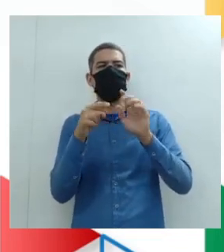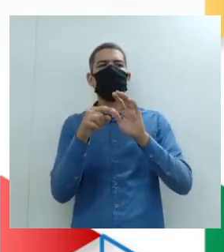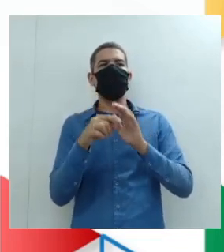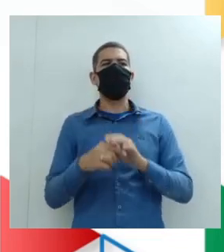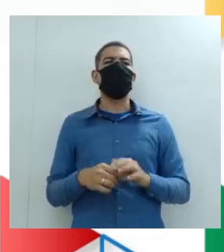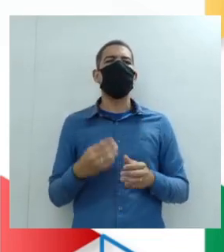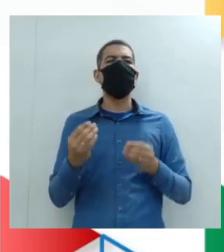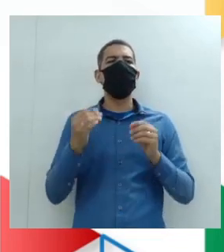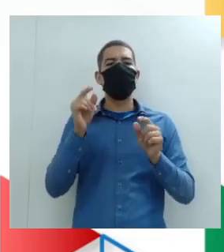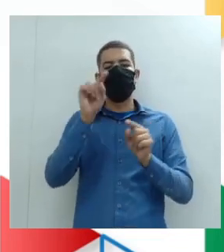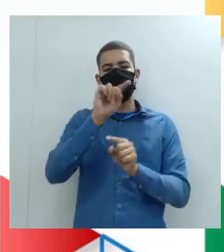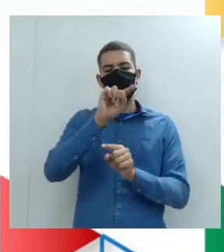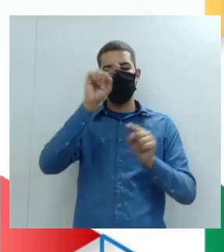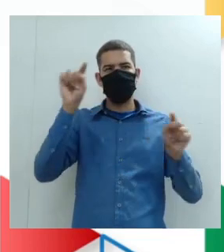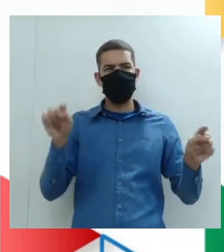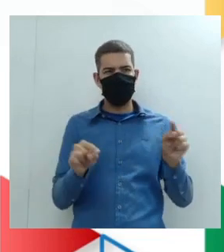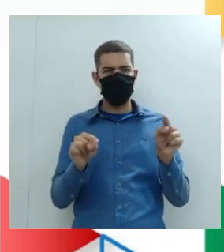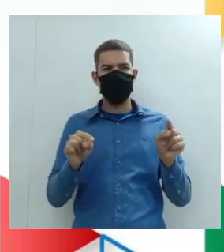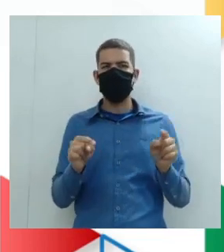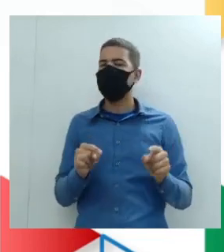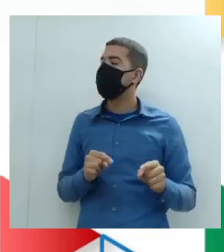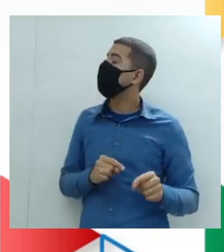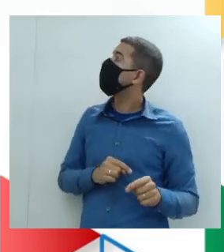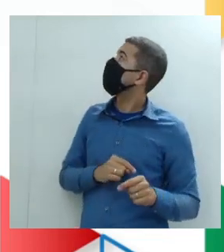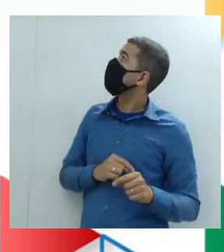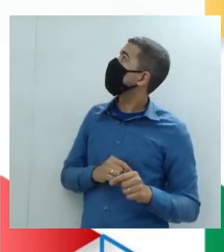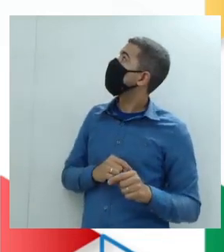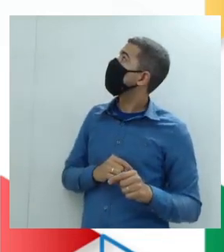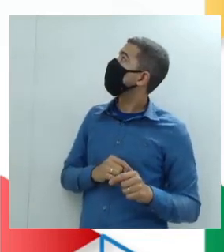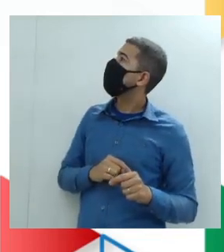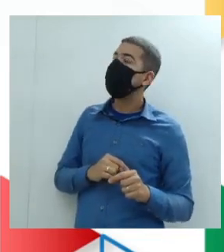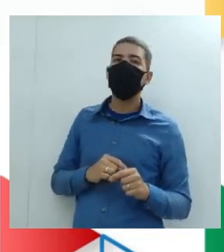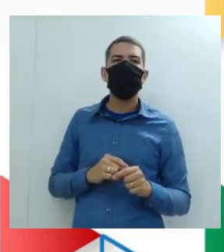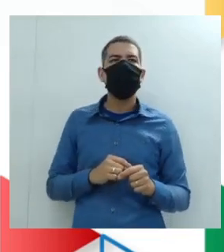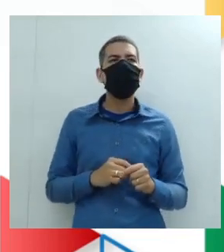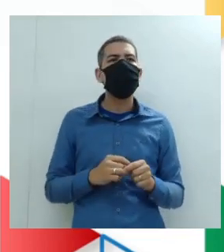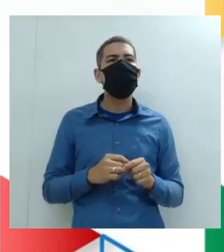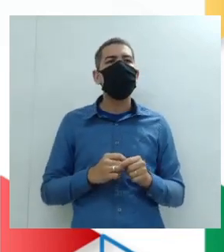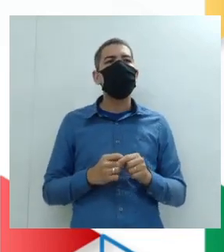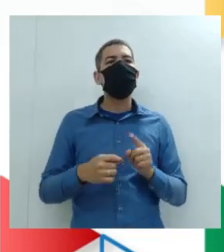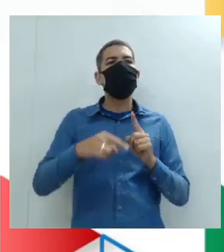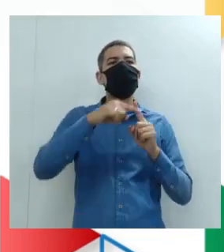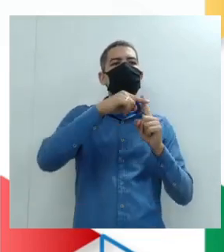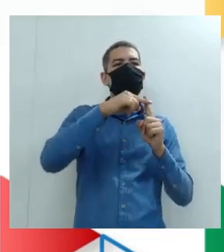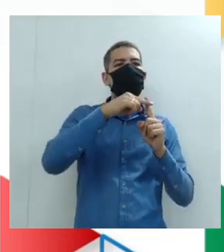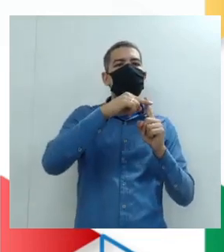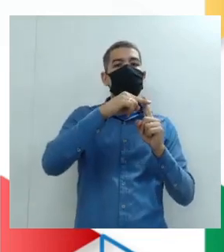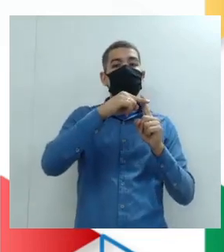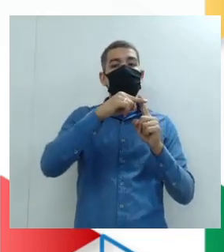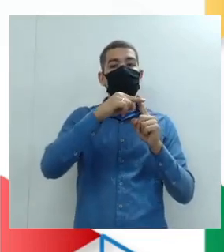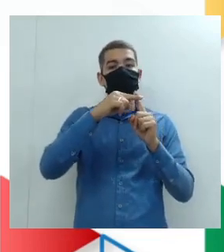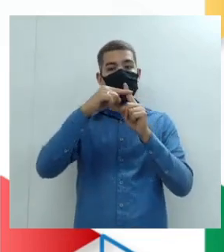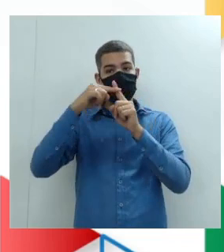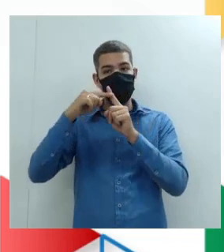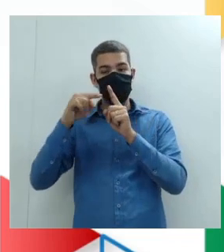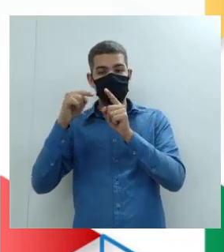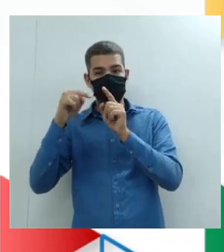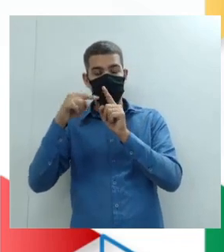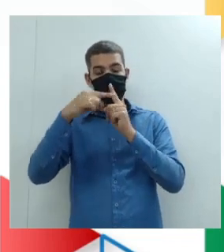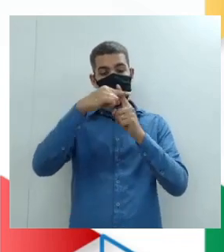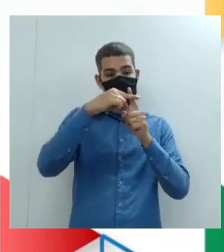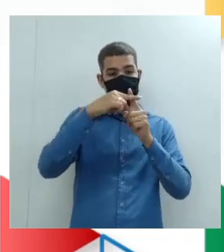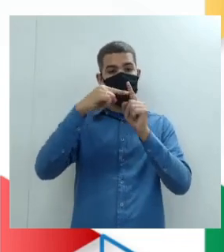vezes 1, 5 vezes 1. Mais com menos dá menos. Por isso que vai dar menos 2